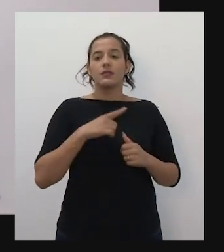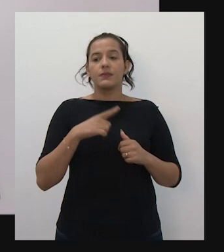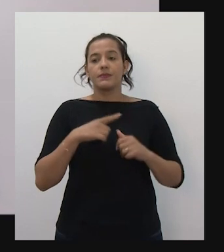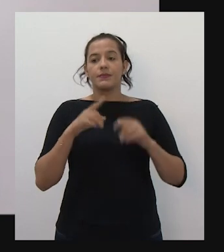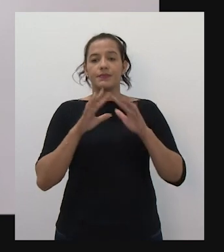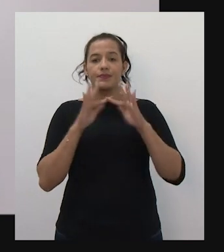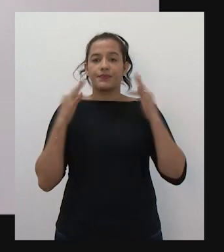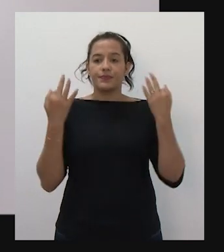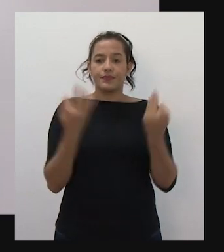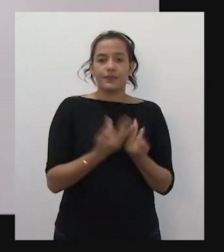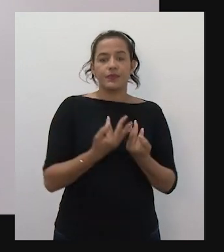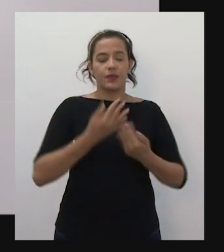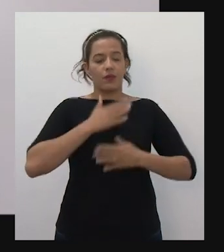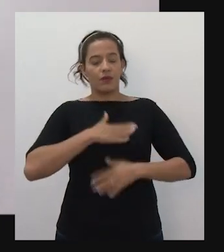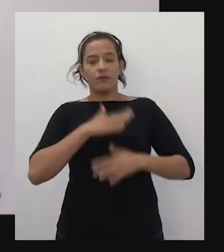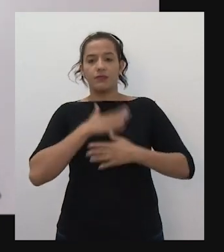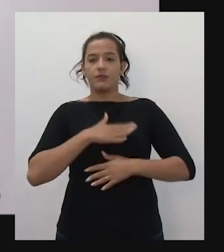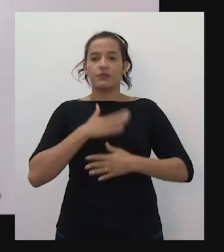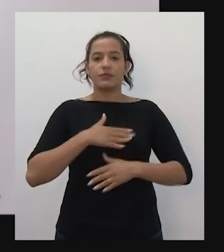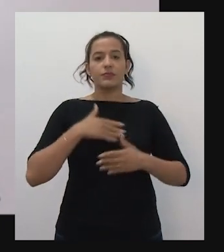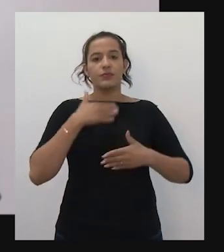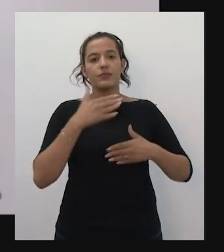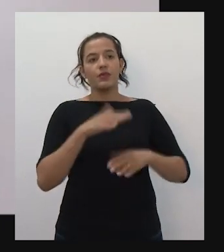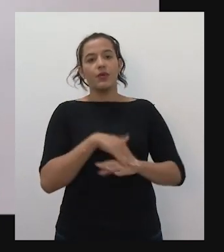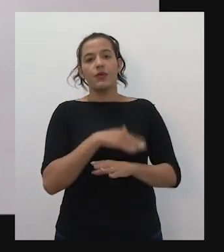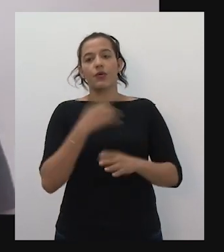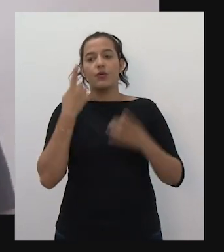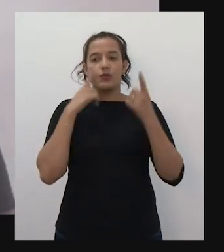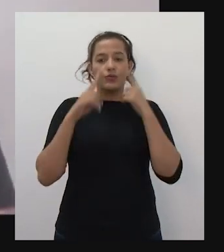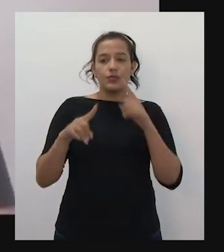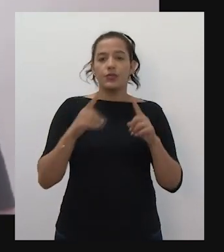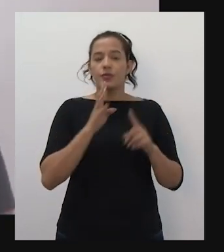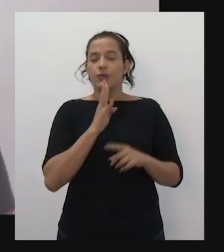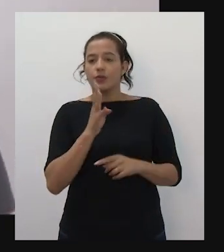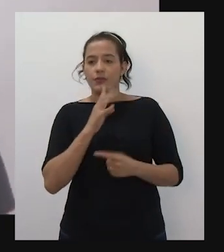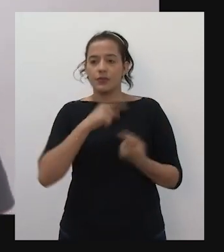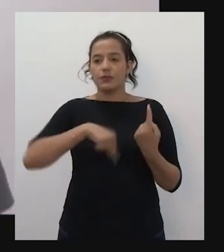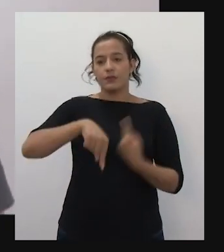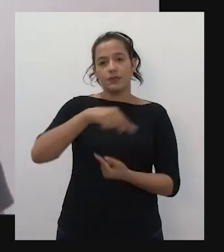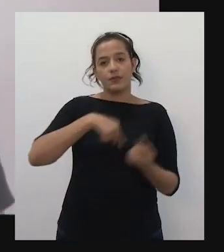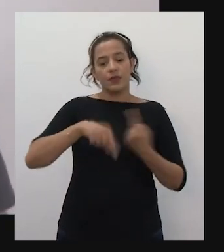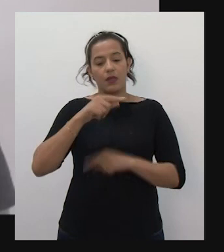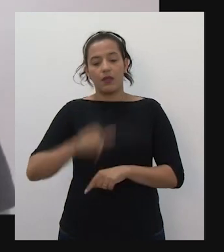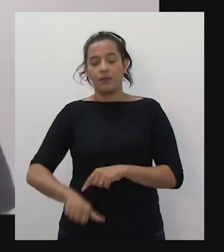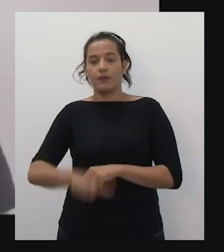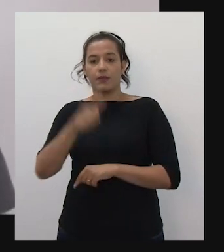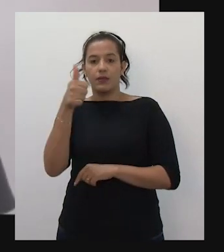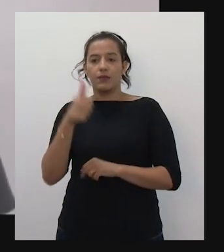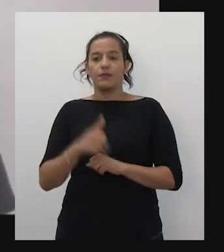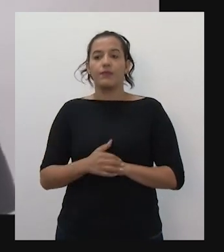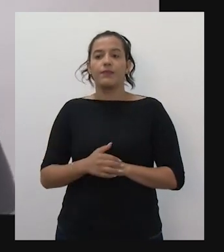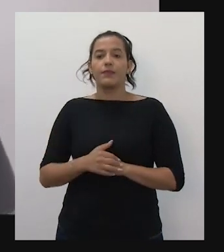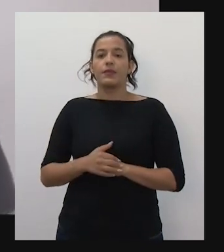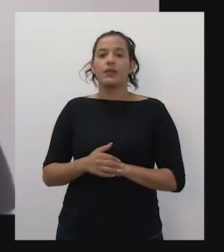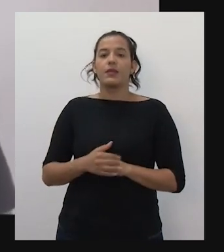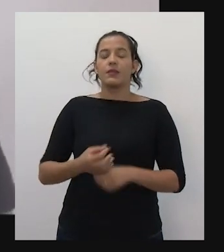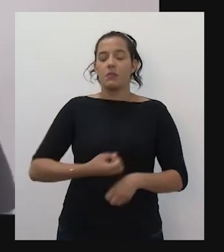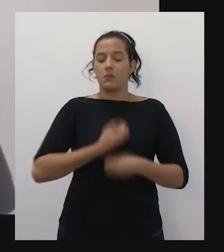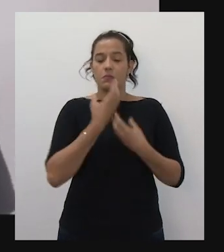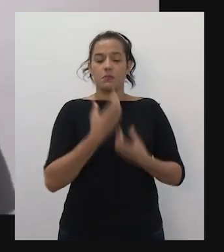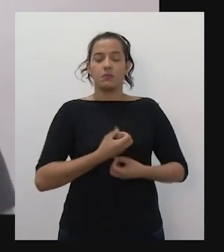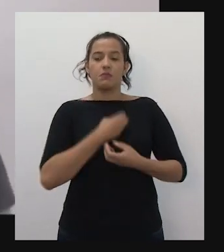pausa na correria do dia a dia para se conhecerem e se relacionarem melhor. O calendário socioemocional